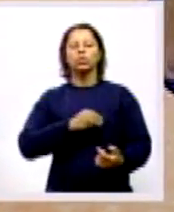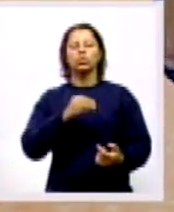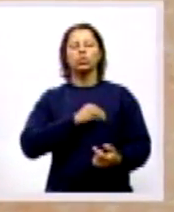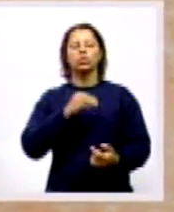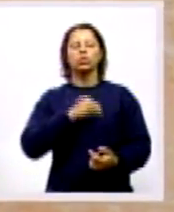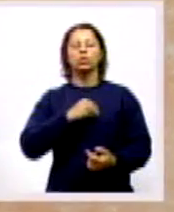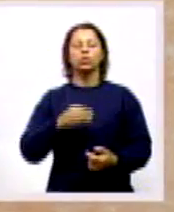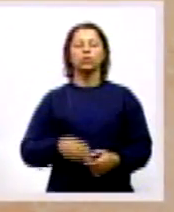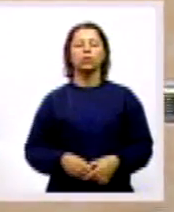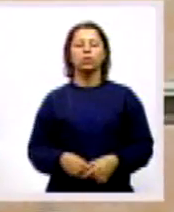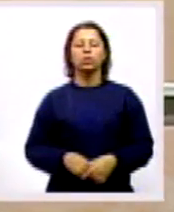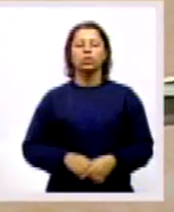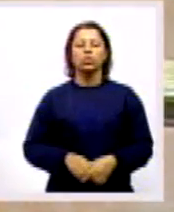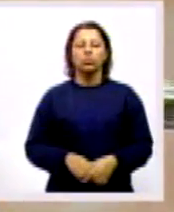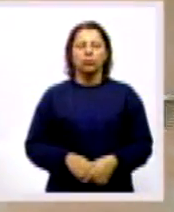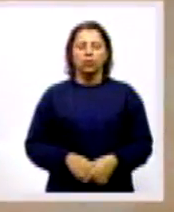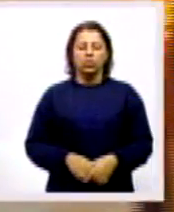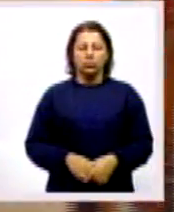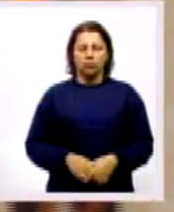pagãos.